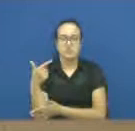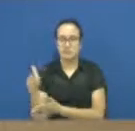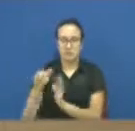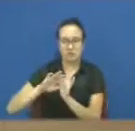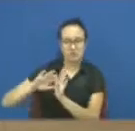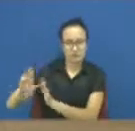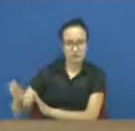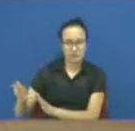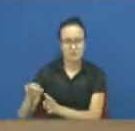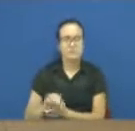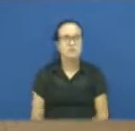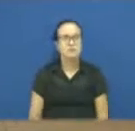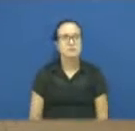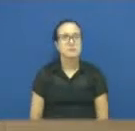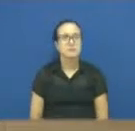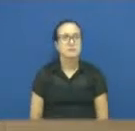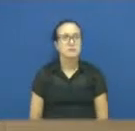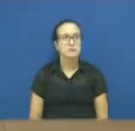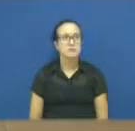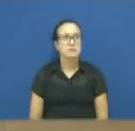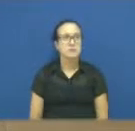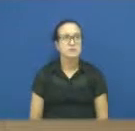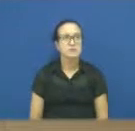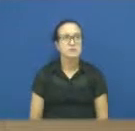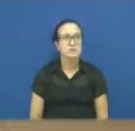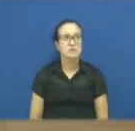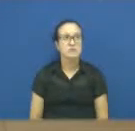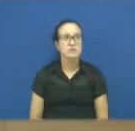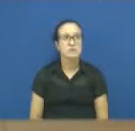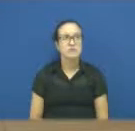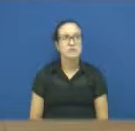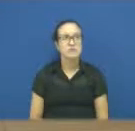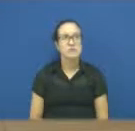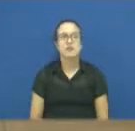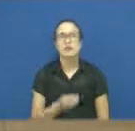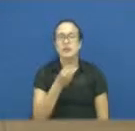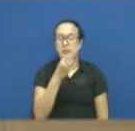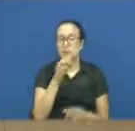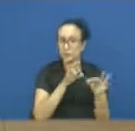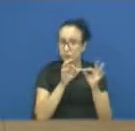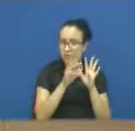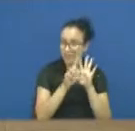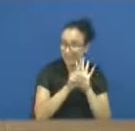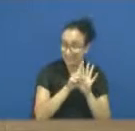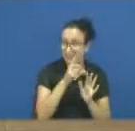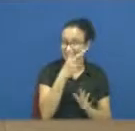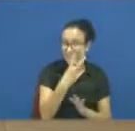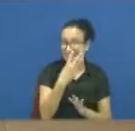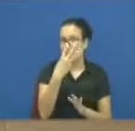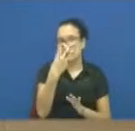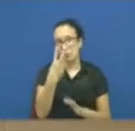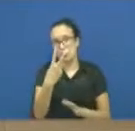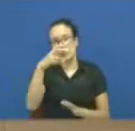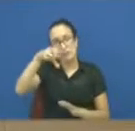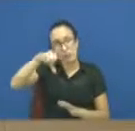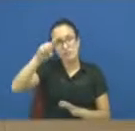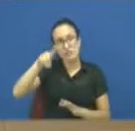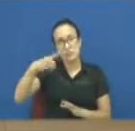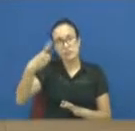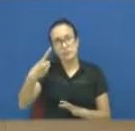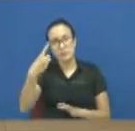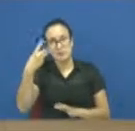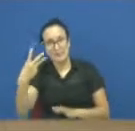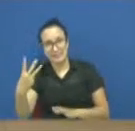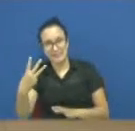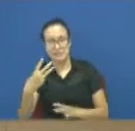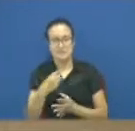de 2014. Aliás, Questão de ordem. um minuto, excelência, uma correção. O projeto 329 de 2013.